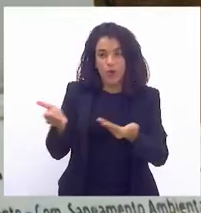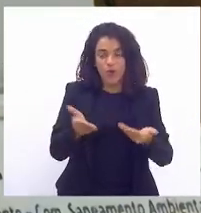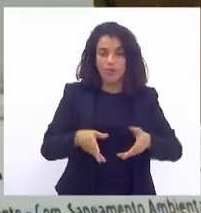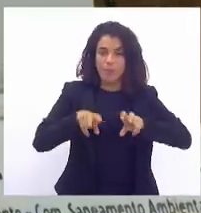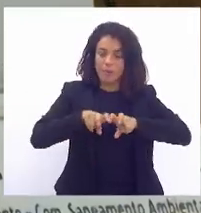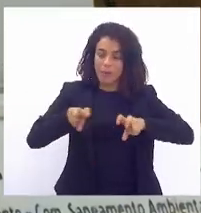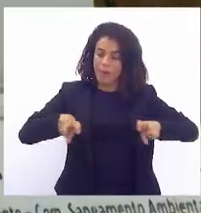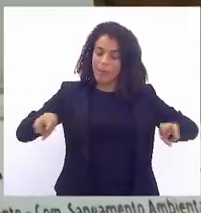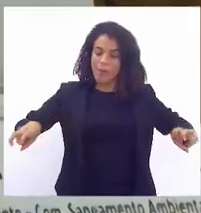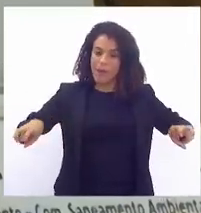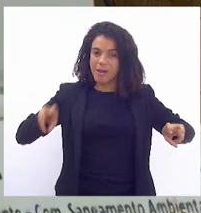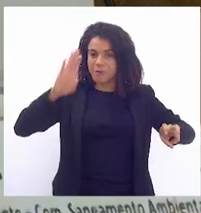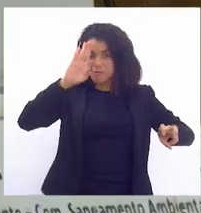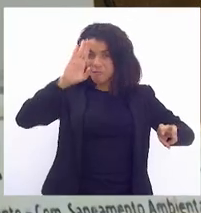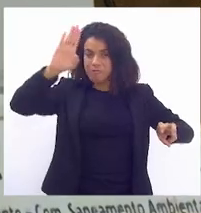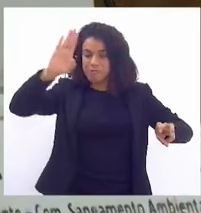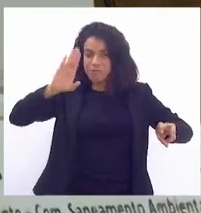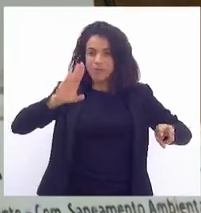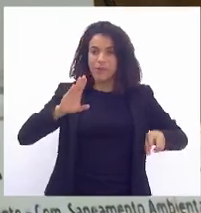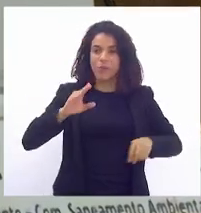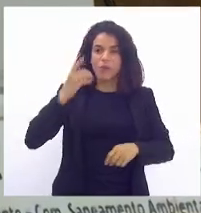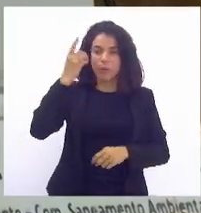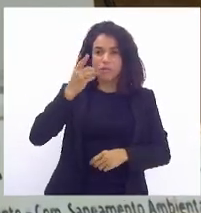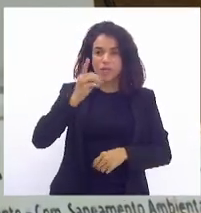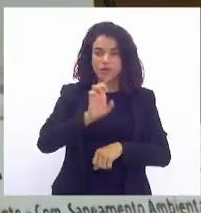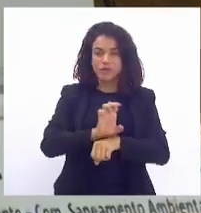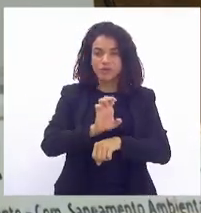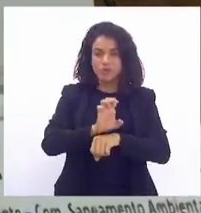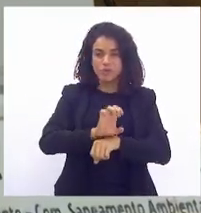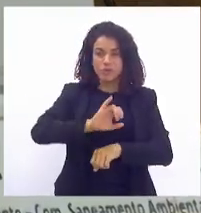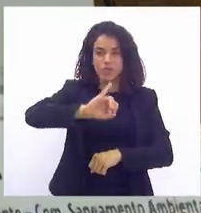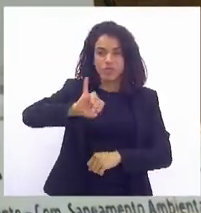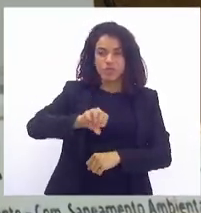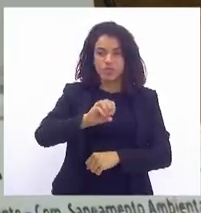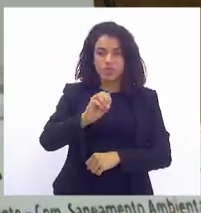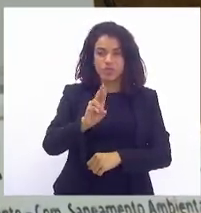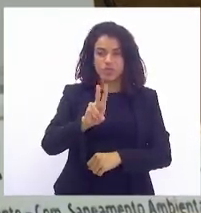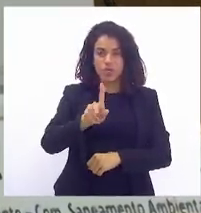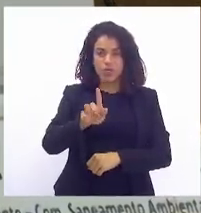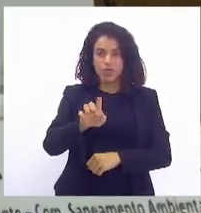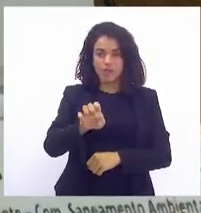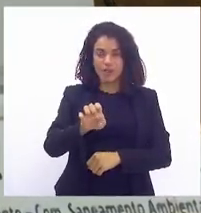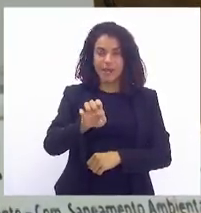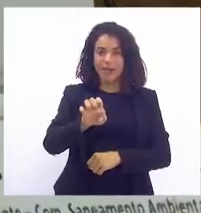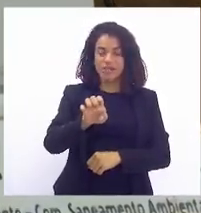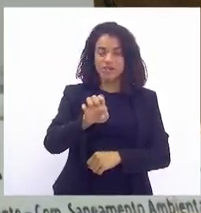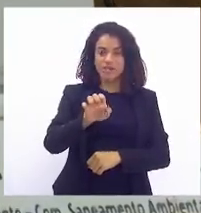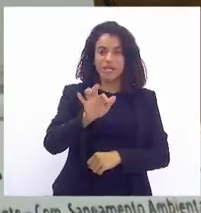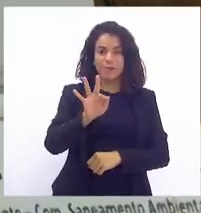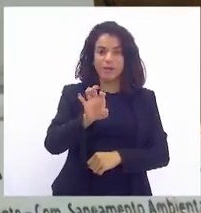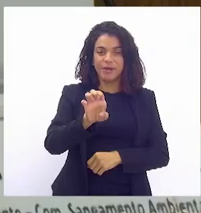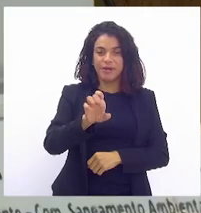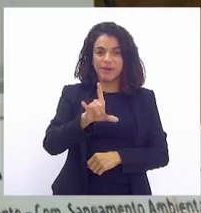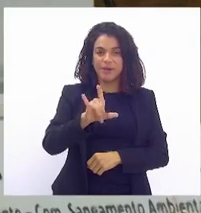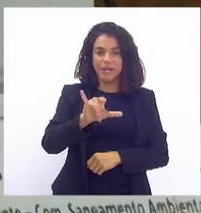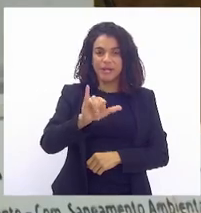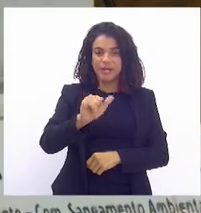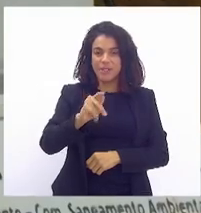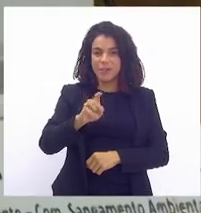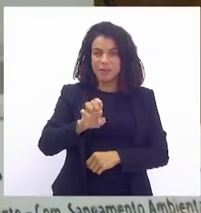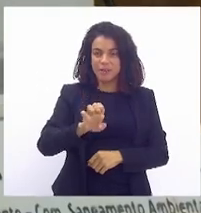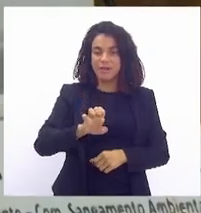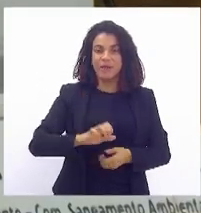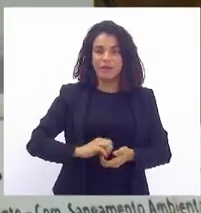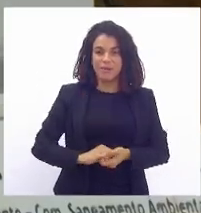mesa principal o deputado estadual Jorge Felipe, presidente da Comissão de Defesa do Meio Ambiente.